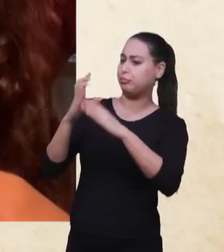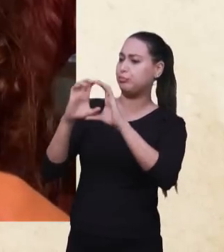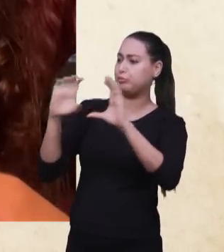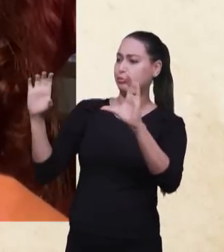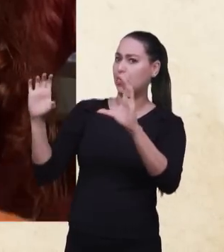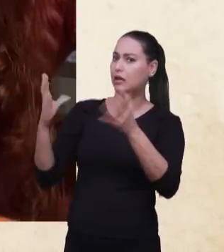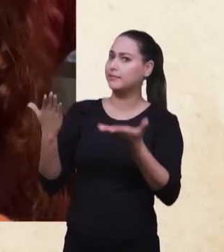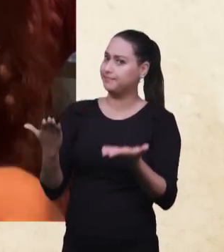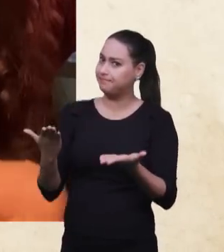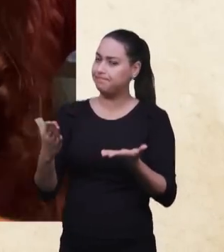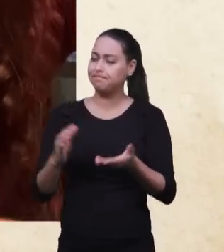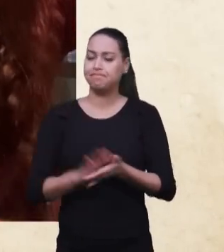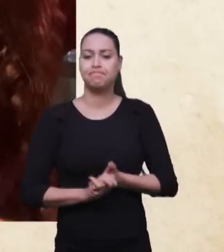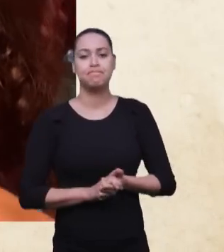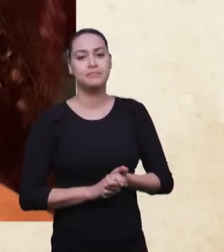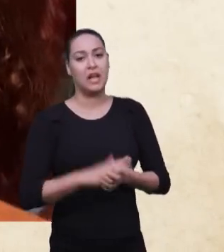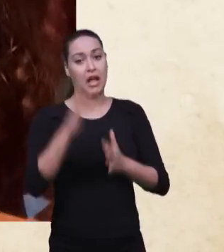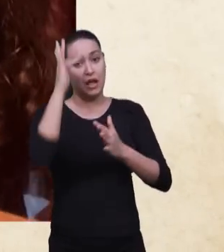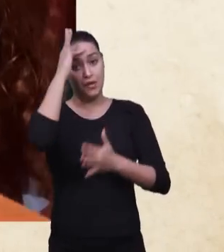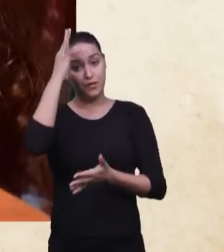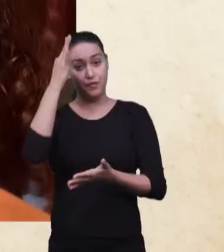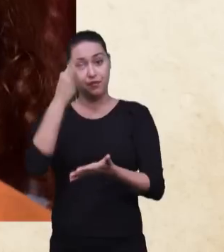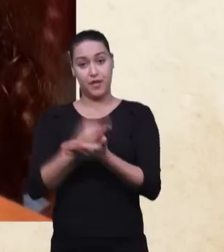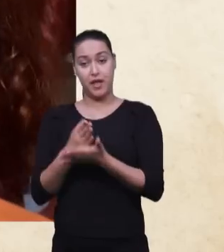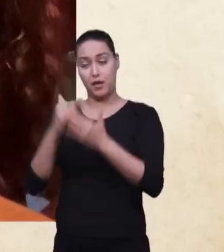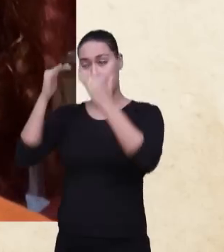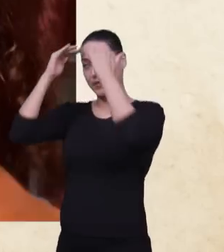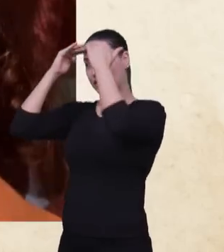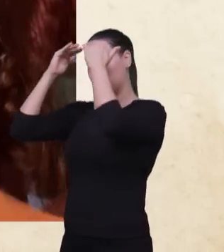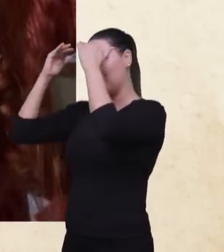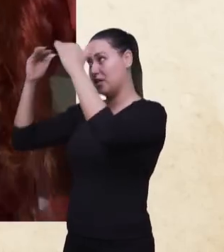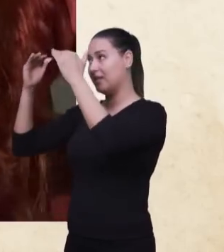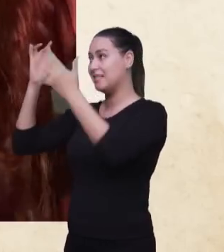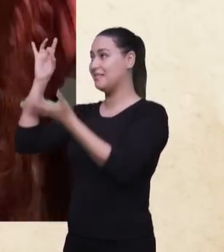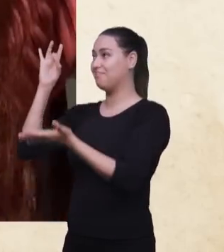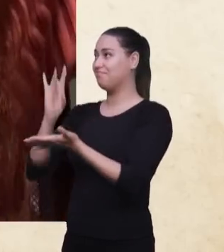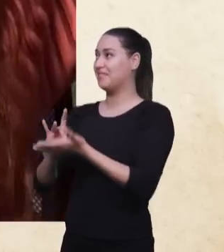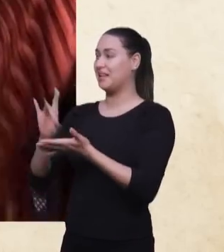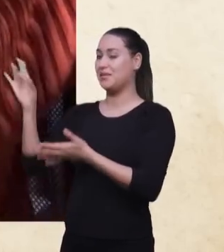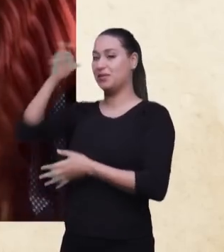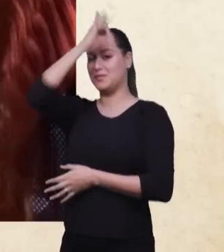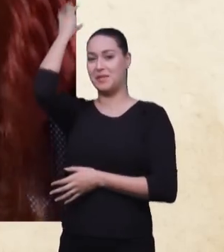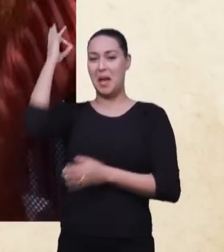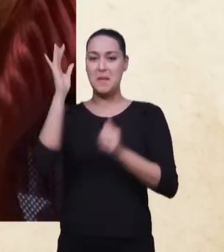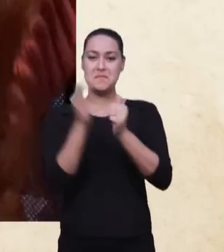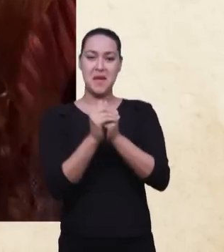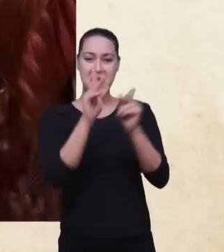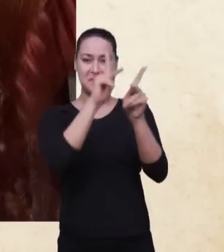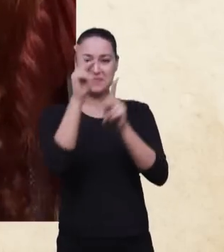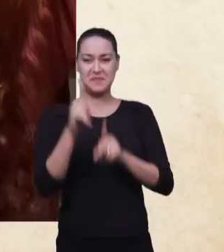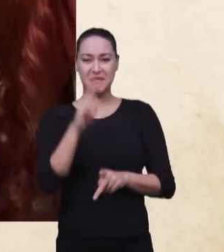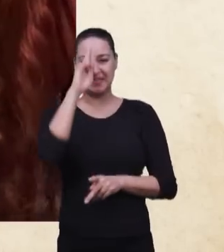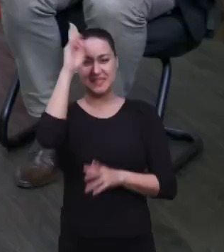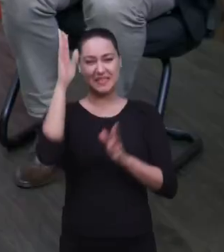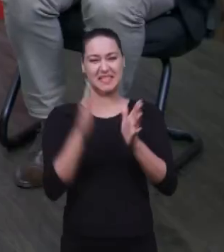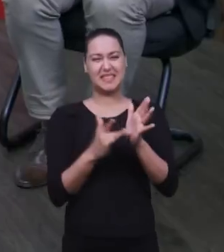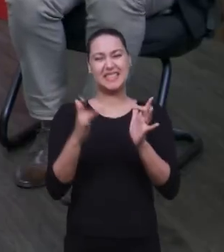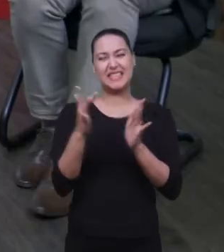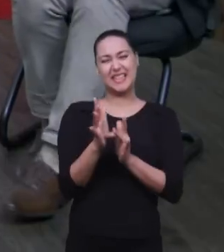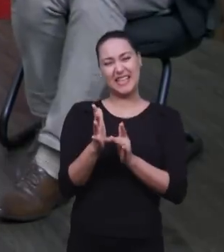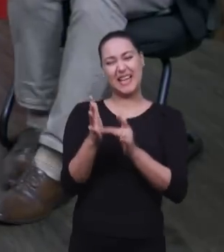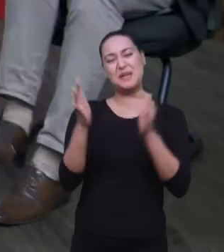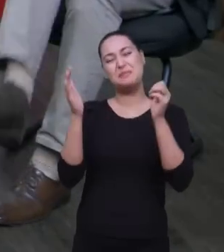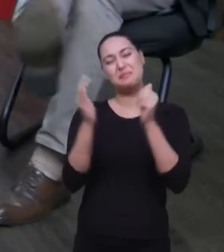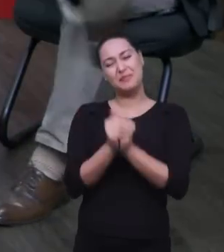acesso a Deus. Em resumo, a fé é obediência plena ao Espírito Santo. Amém? A paz do Senhor Jesus. Amém,